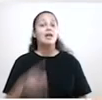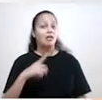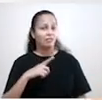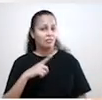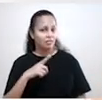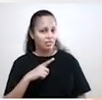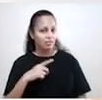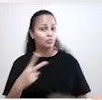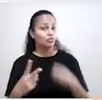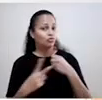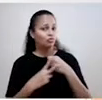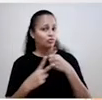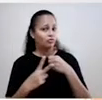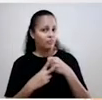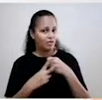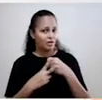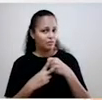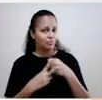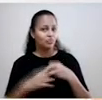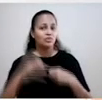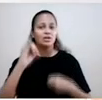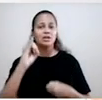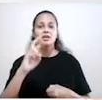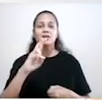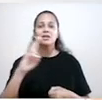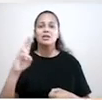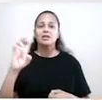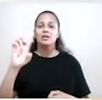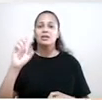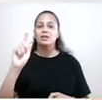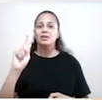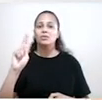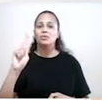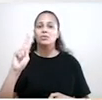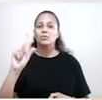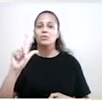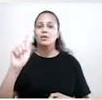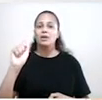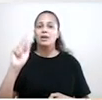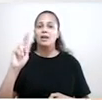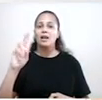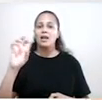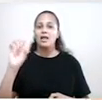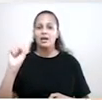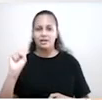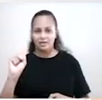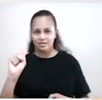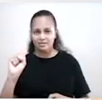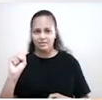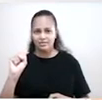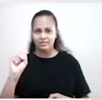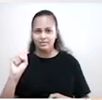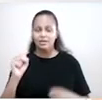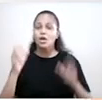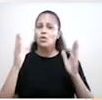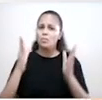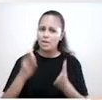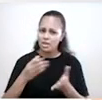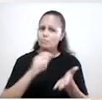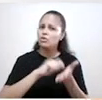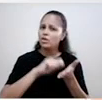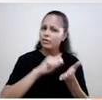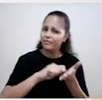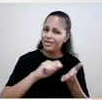Mas também temos os verbos irregulares. Aqueles que no presente escrevemos de um jeito, só que no passado